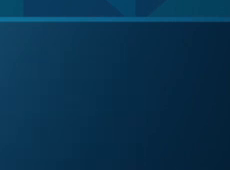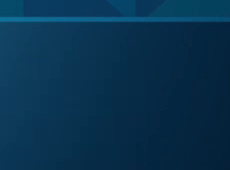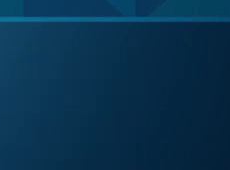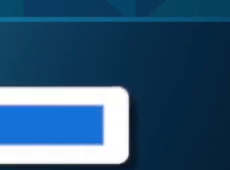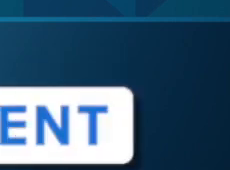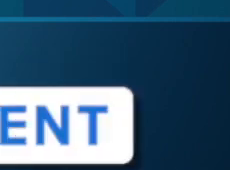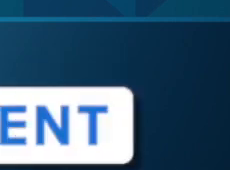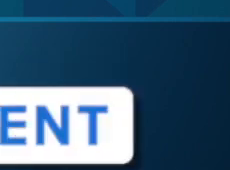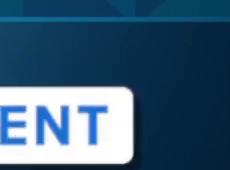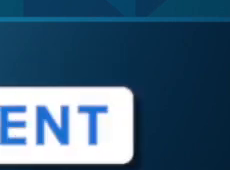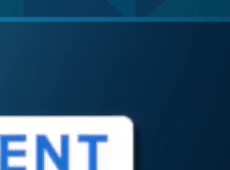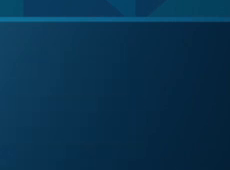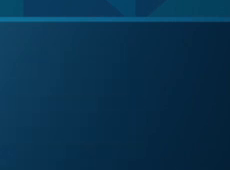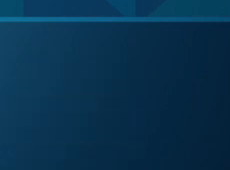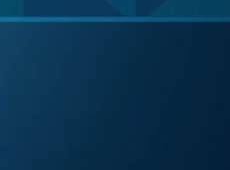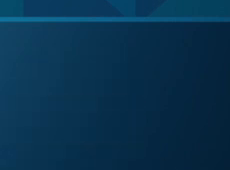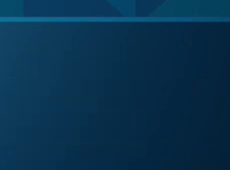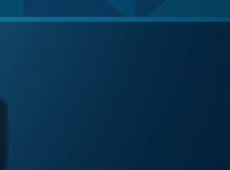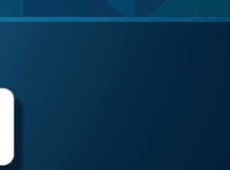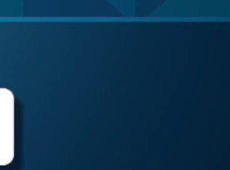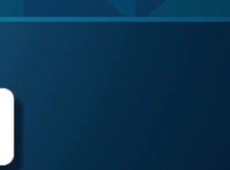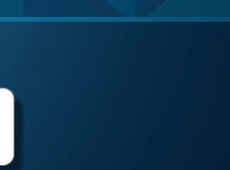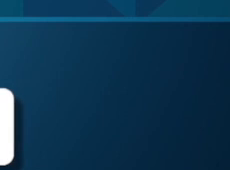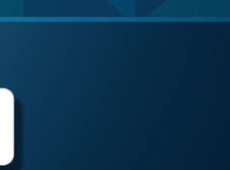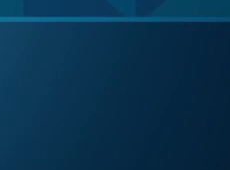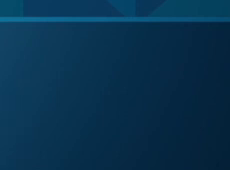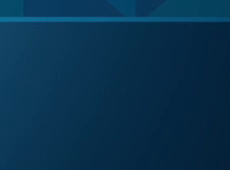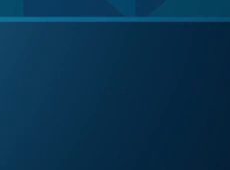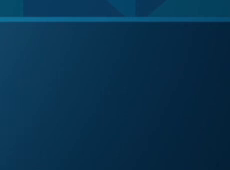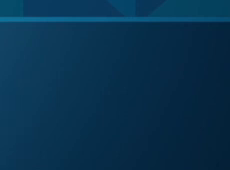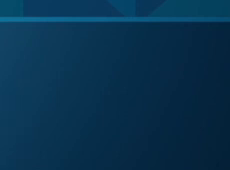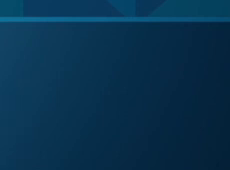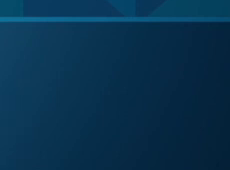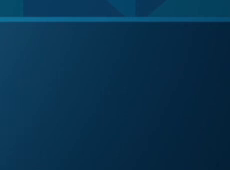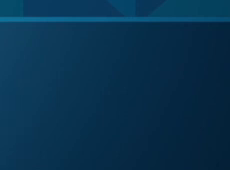notificação, fo comentário no fahetutang ba media social siraseluk.